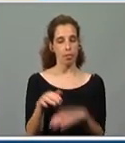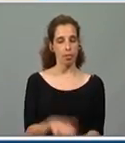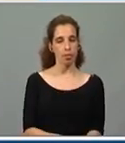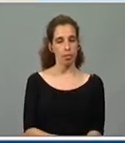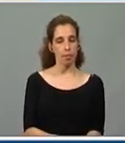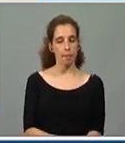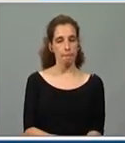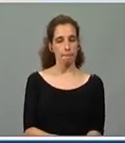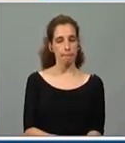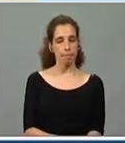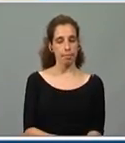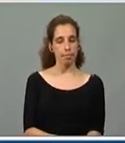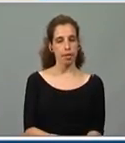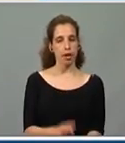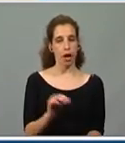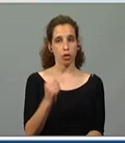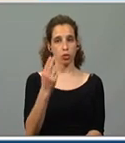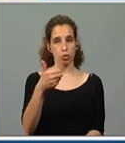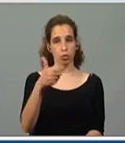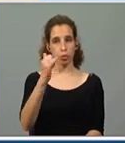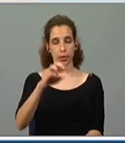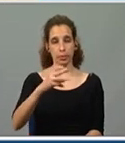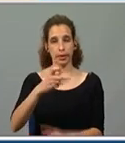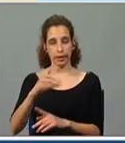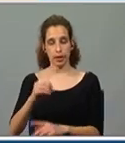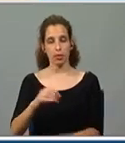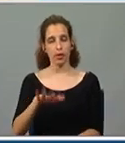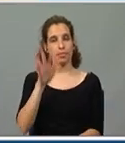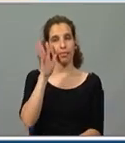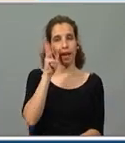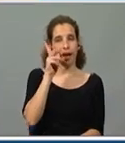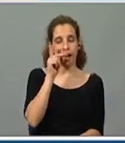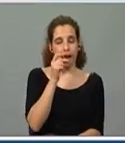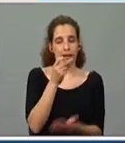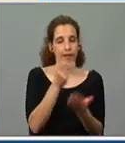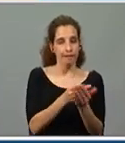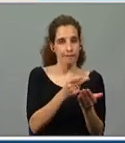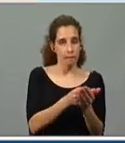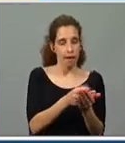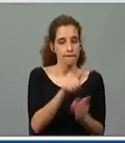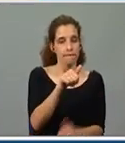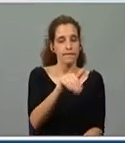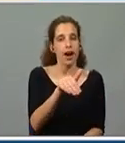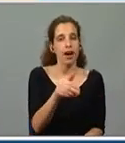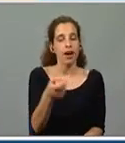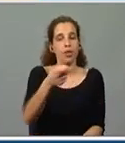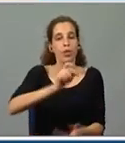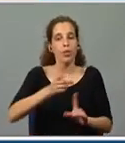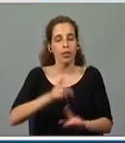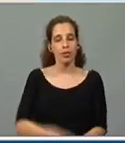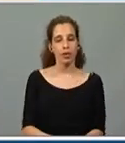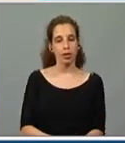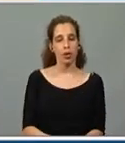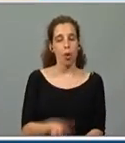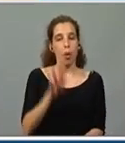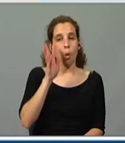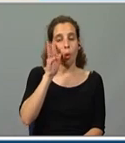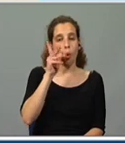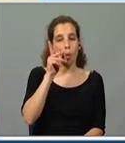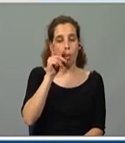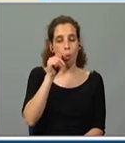à sublimação do iodo. Vamos aquecer a amostra o que vai acontecer é que o iodo, com o aquecimento,